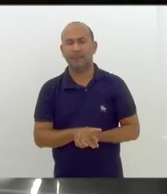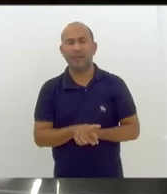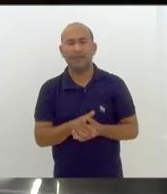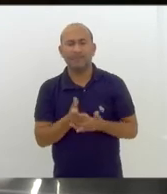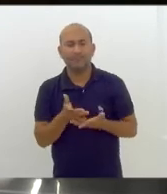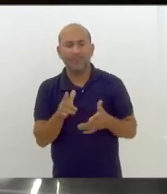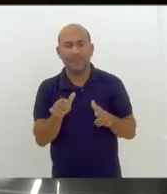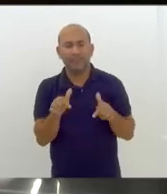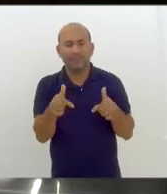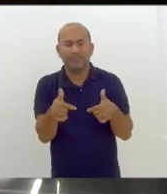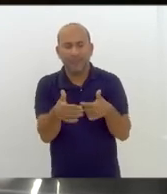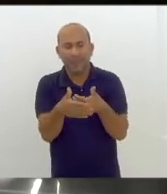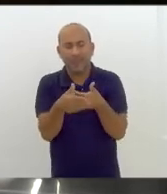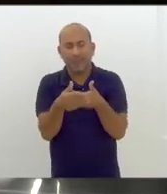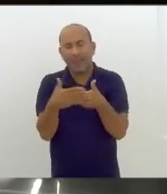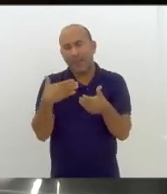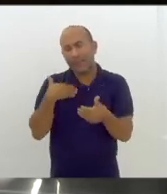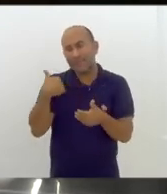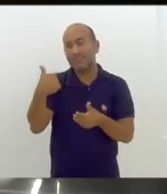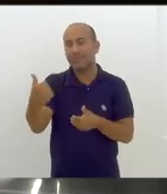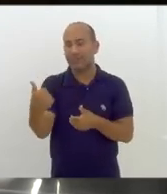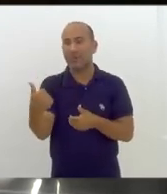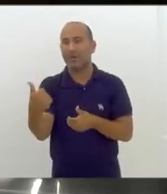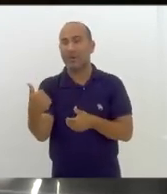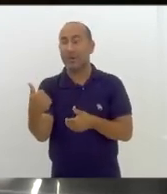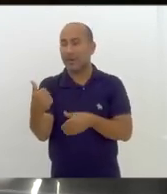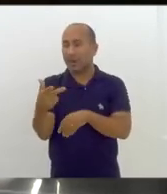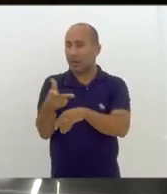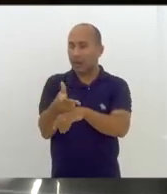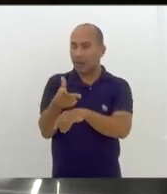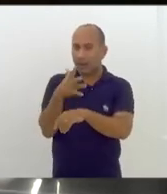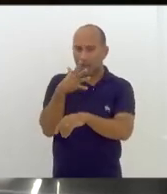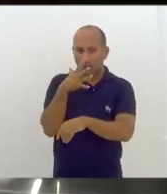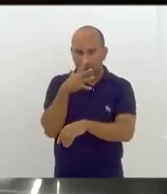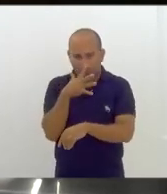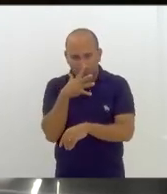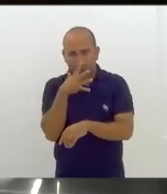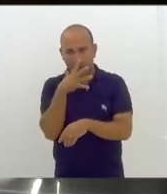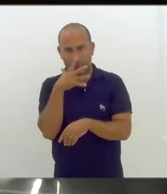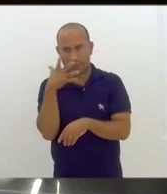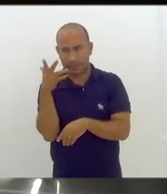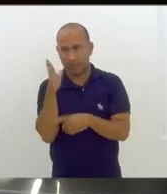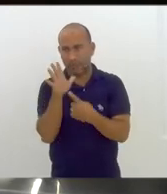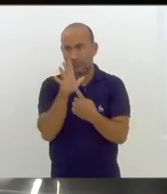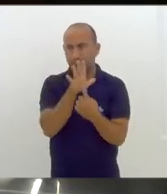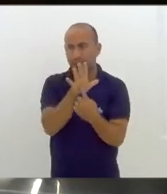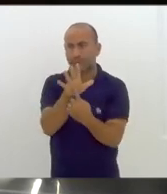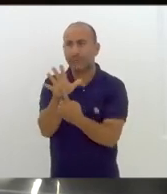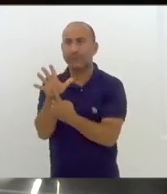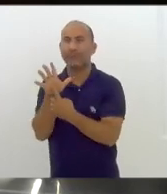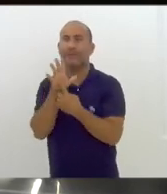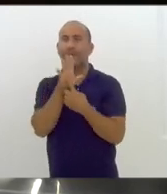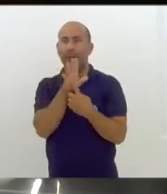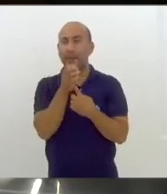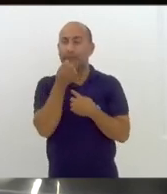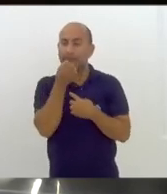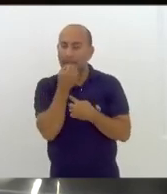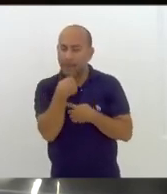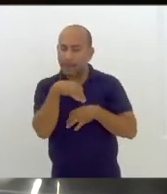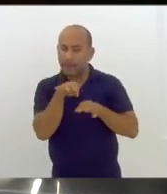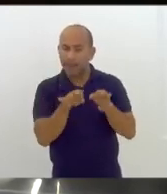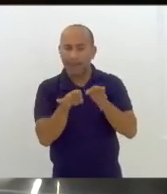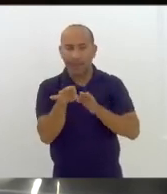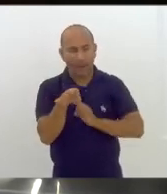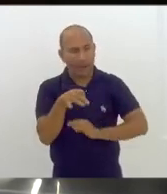carinhosa, ele me convidou. E esse vídeo, né, esse vídeo tão bem feito, que